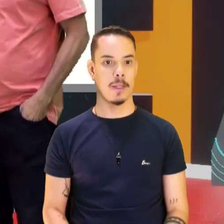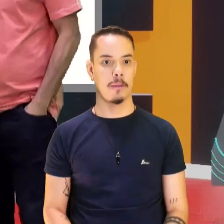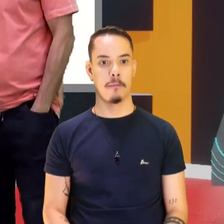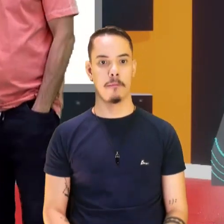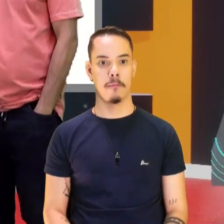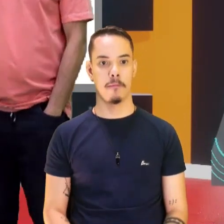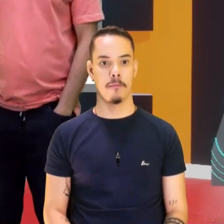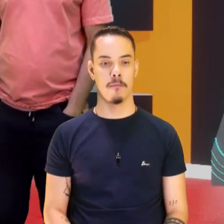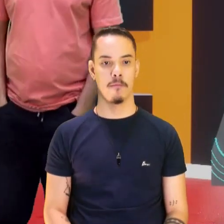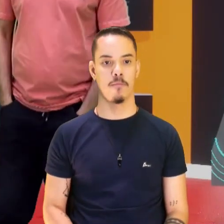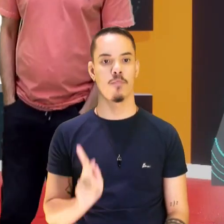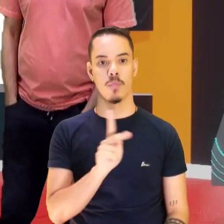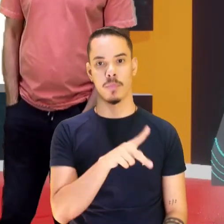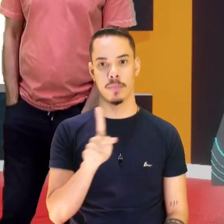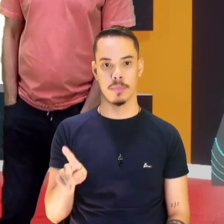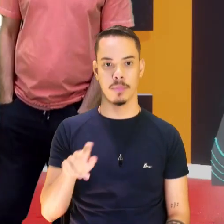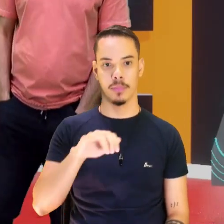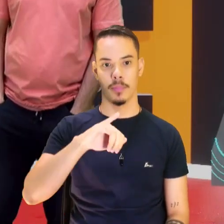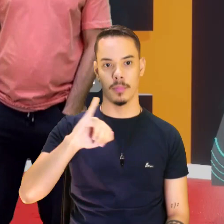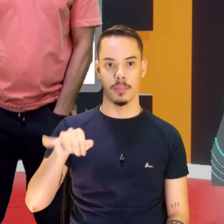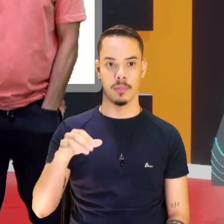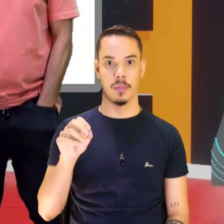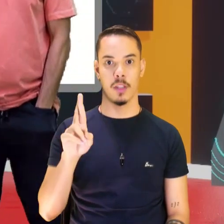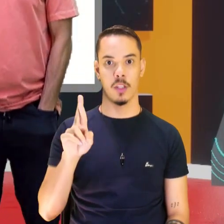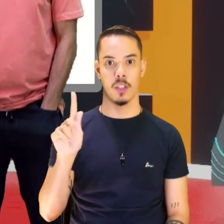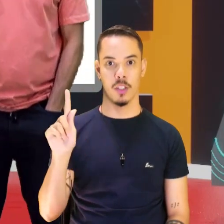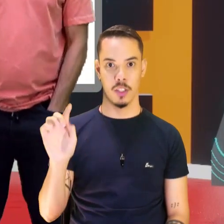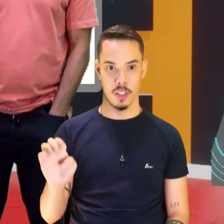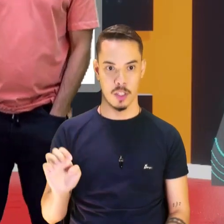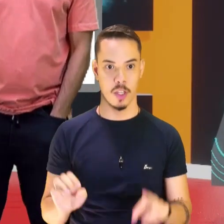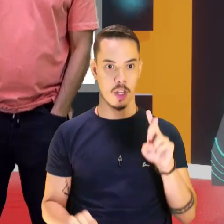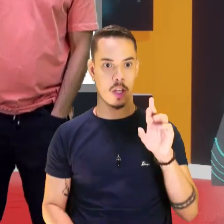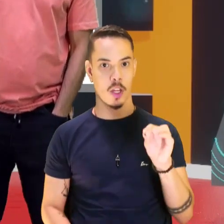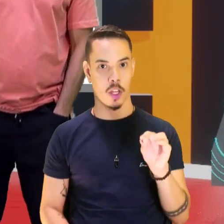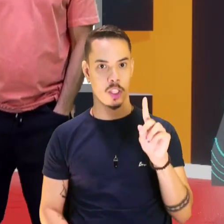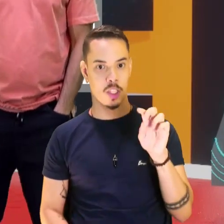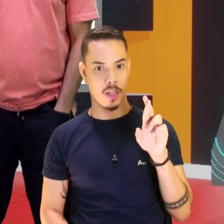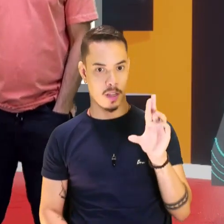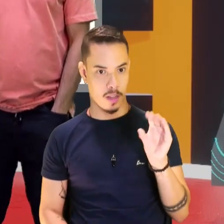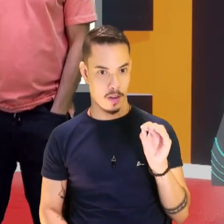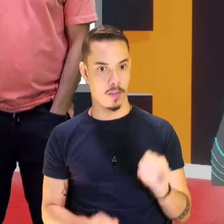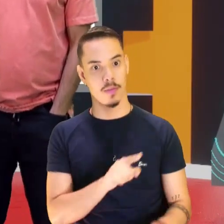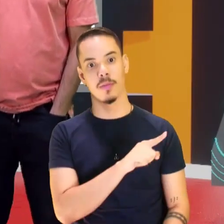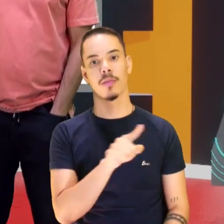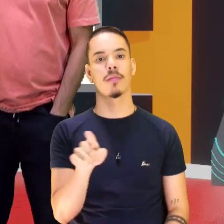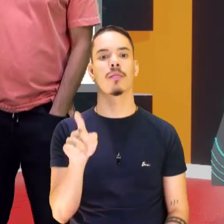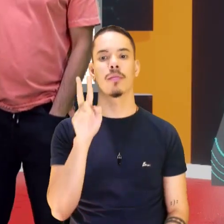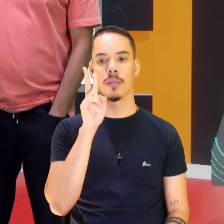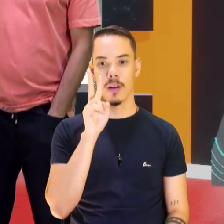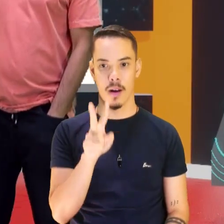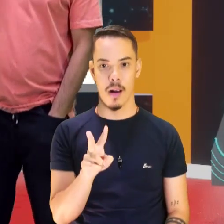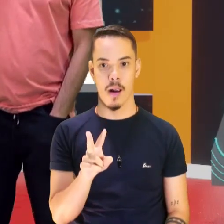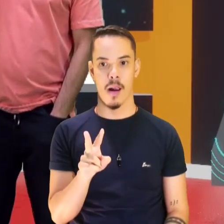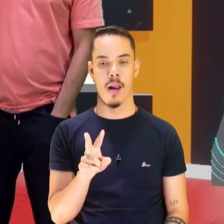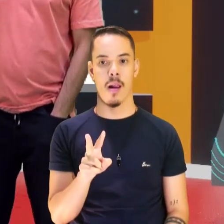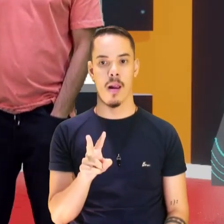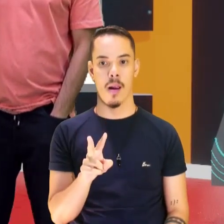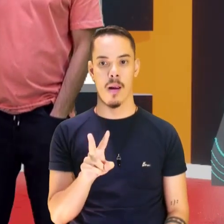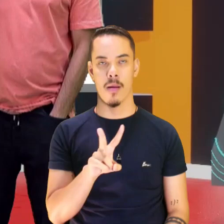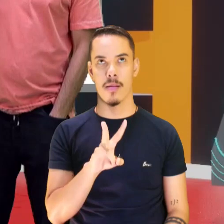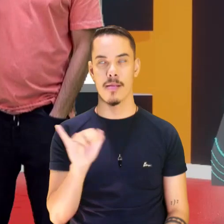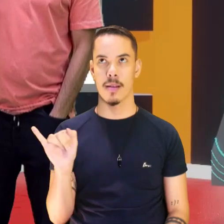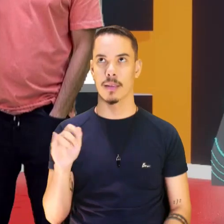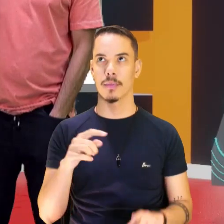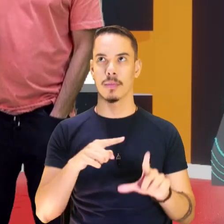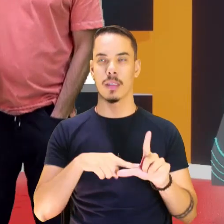agora. Professores Jorge e Rogério, quando vocês tiverem geografias, nós já vamos falar para vocês que... Eu acho que é no segundo ano, né, que eles vão ter escala.